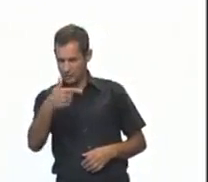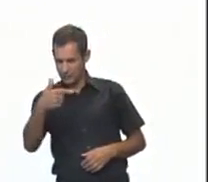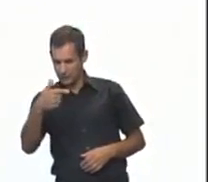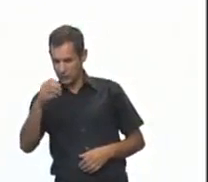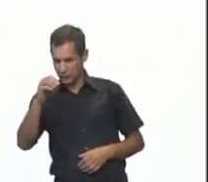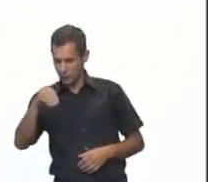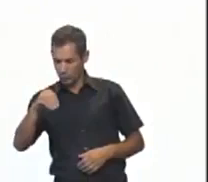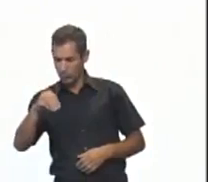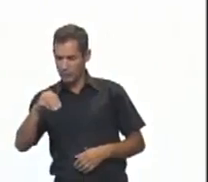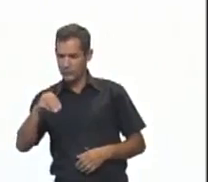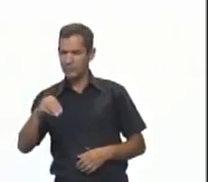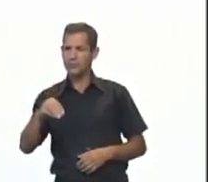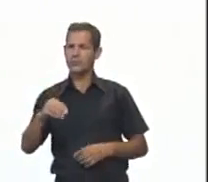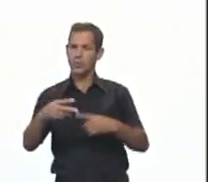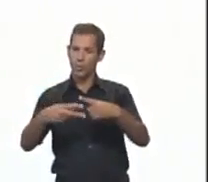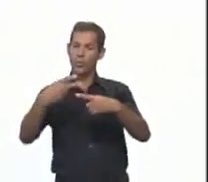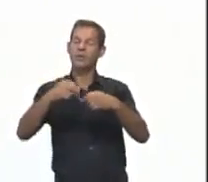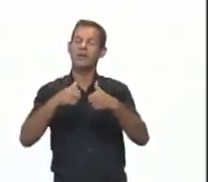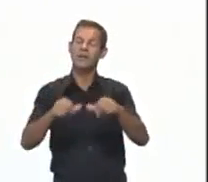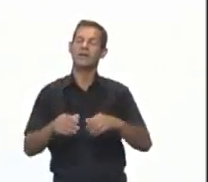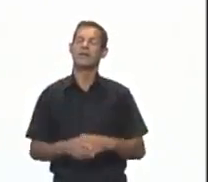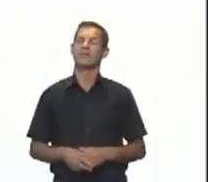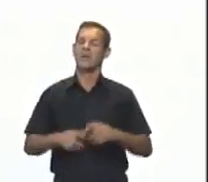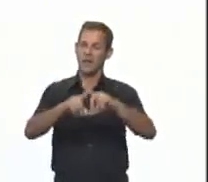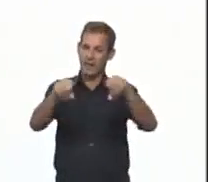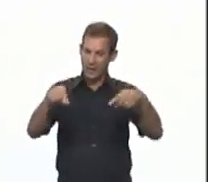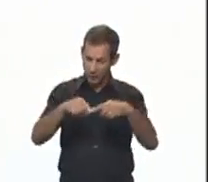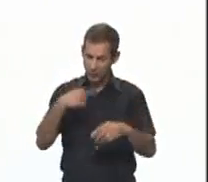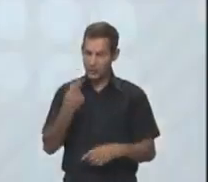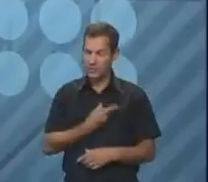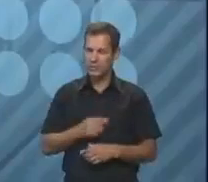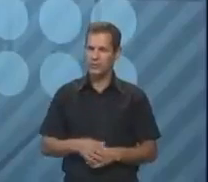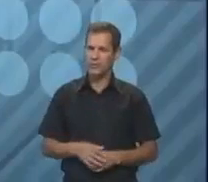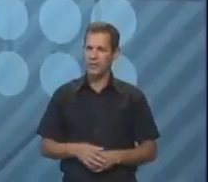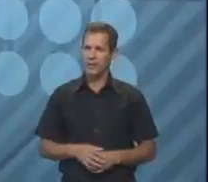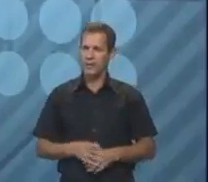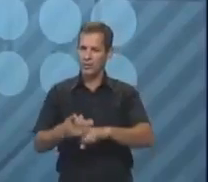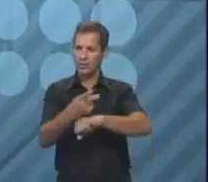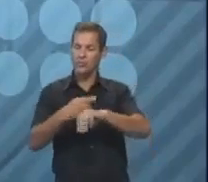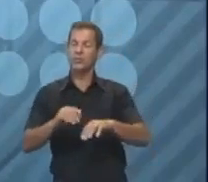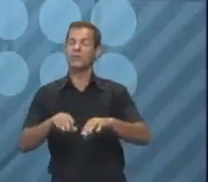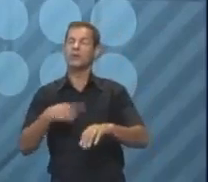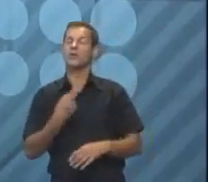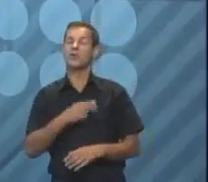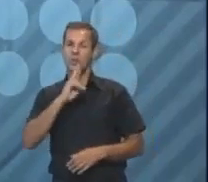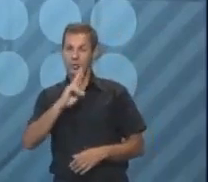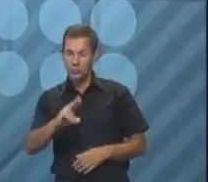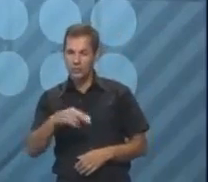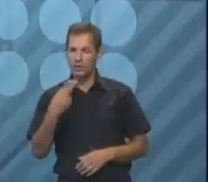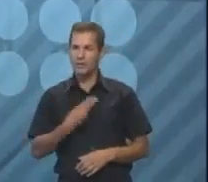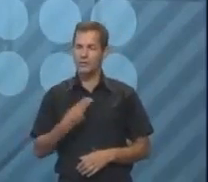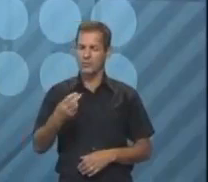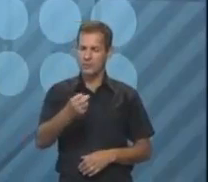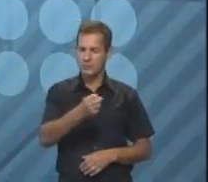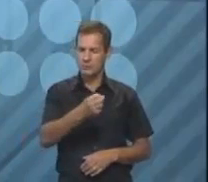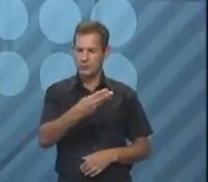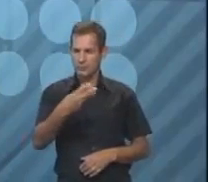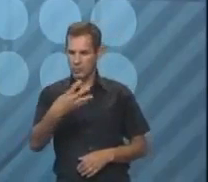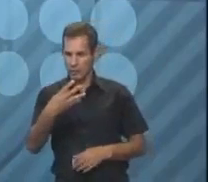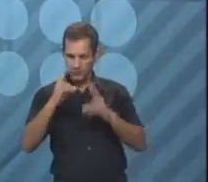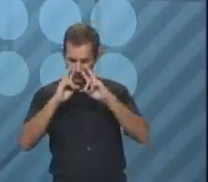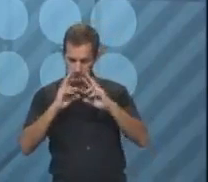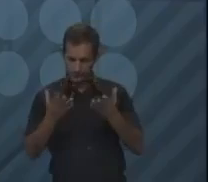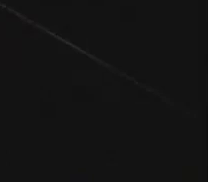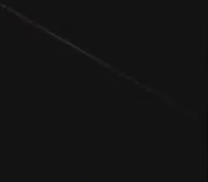47,52 metros quadrados, né? Então essa é a área que a gente estava em busca. E com isso a gente resolve a nossa quarta situação do problema.